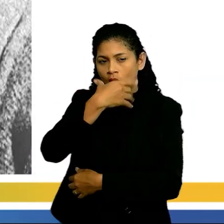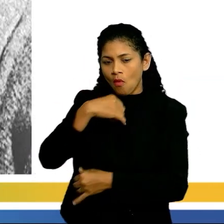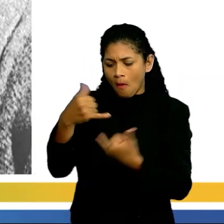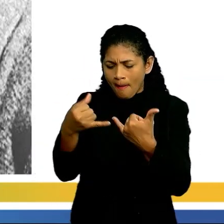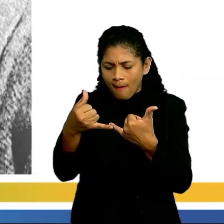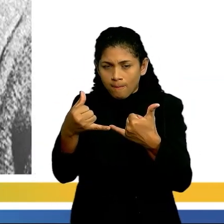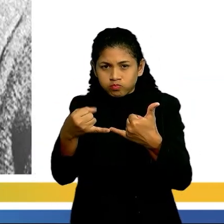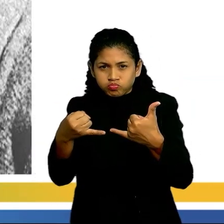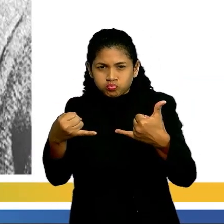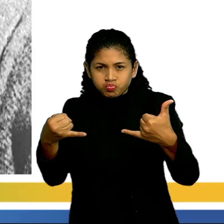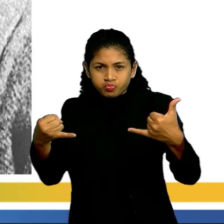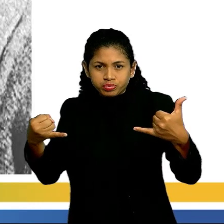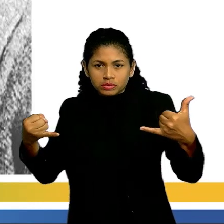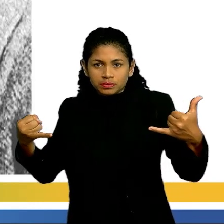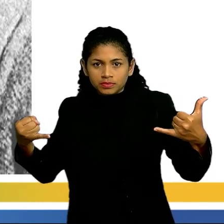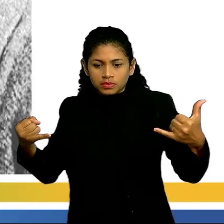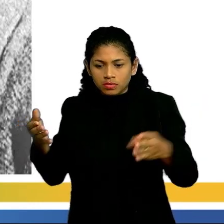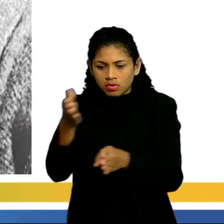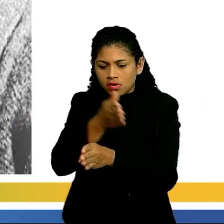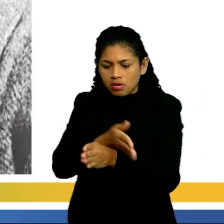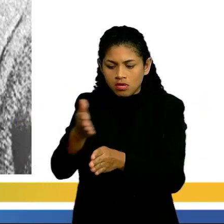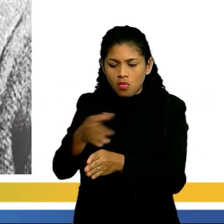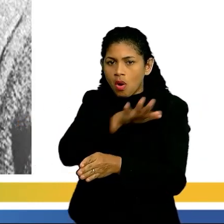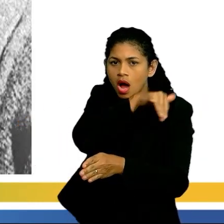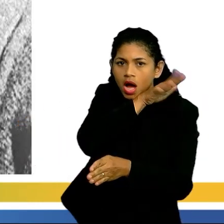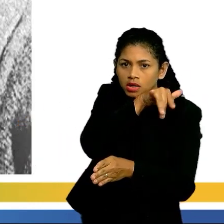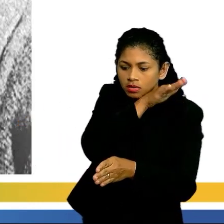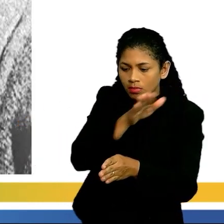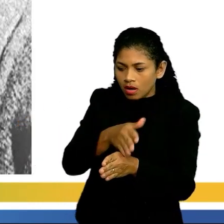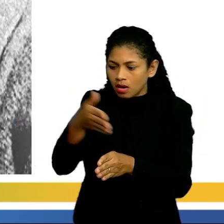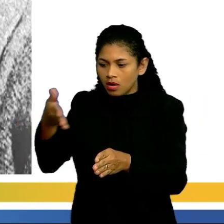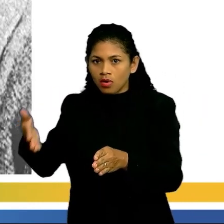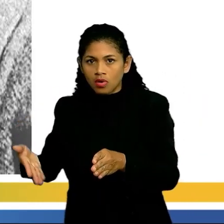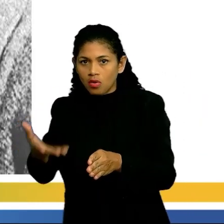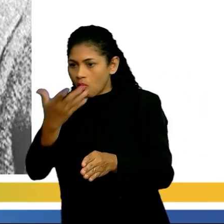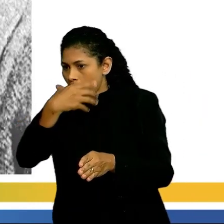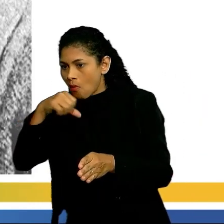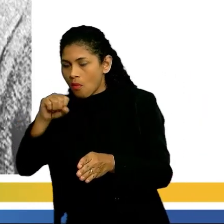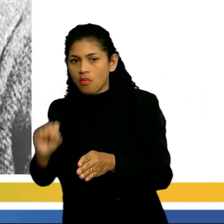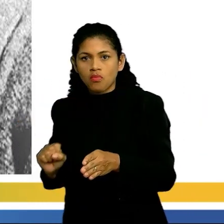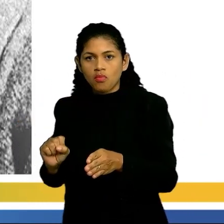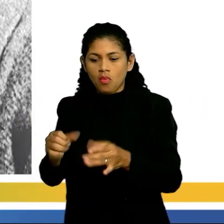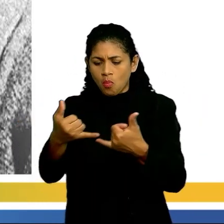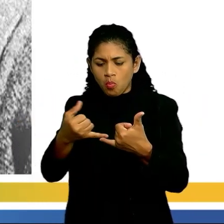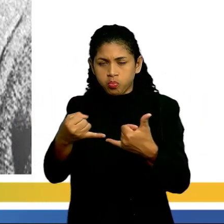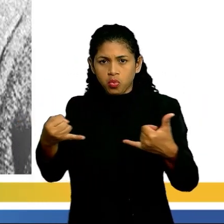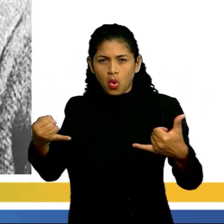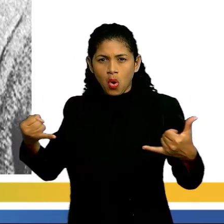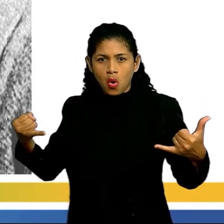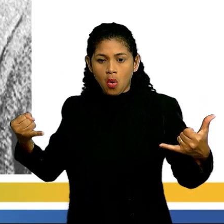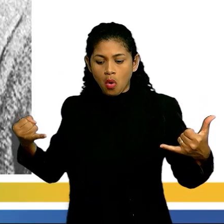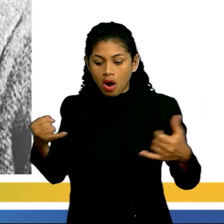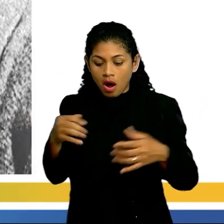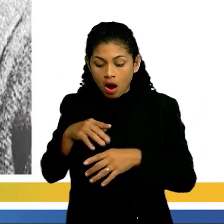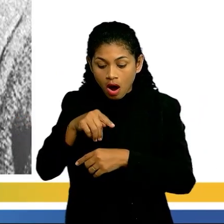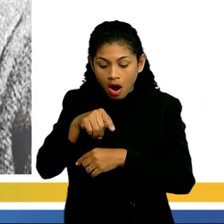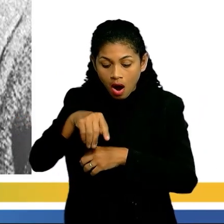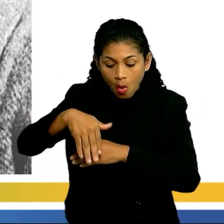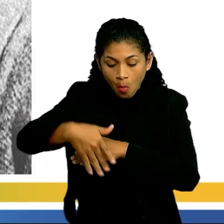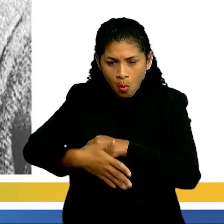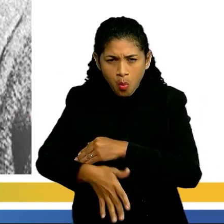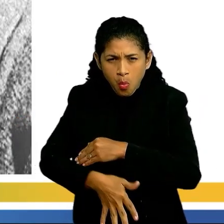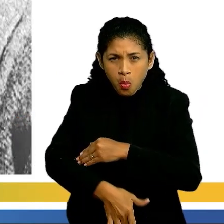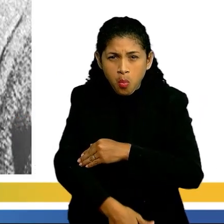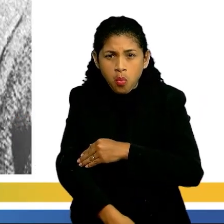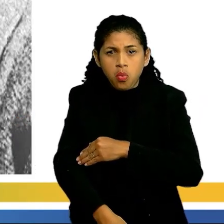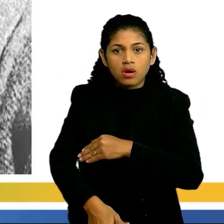fio estendido entre o animal e o além do homem. Uma corda sobre um abismo, perigosa travessia,